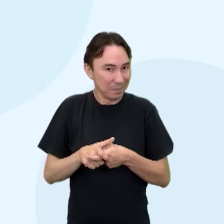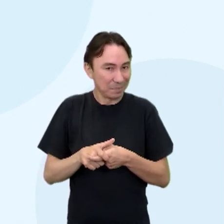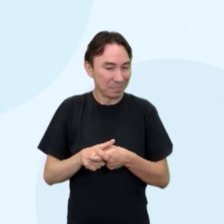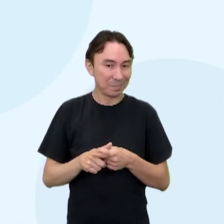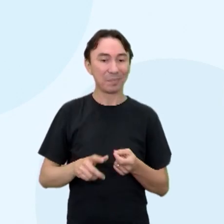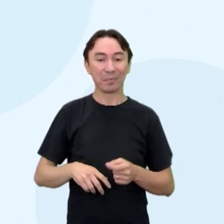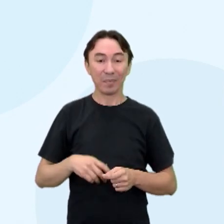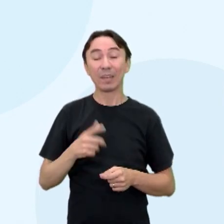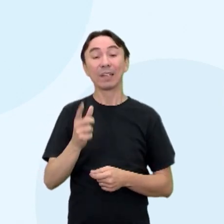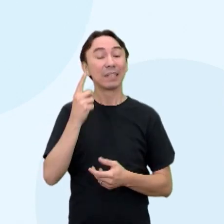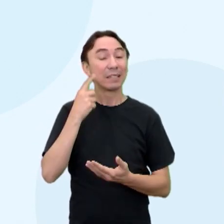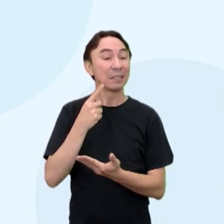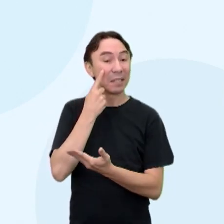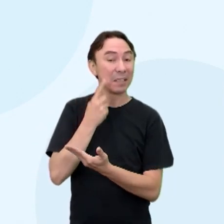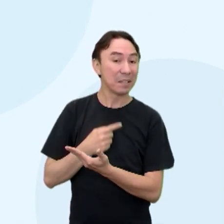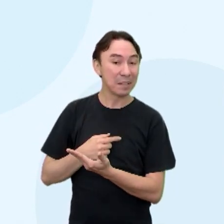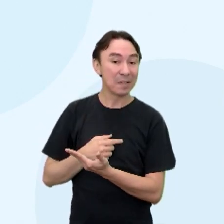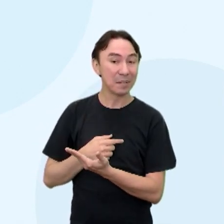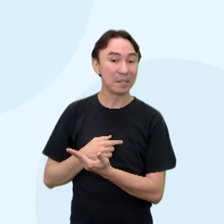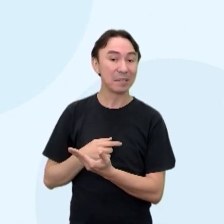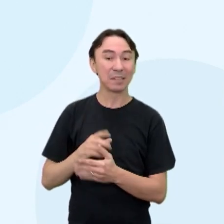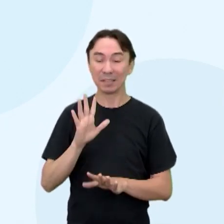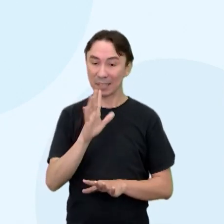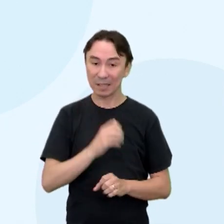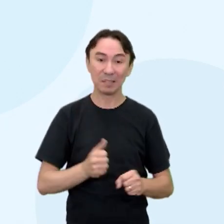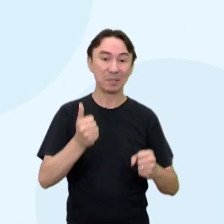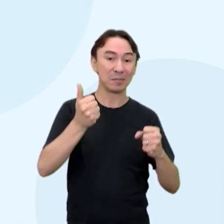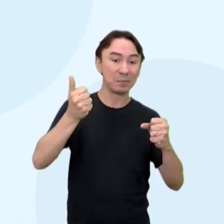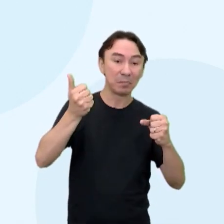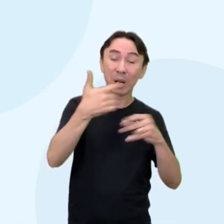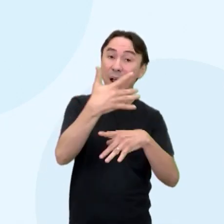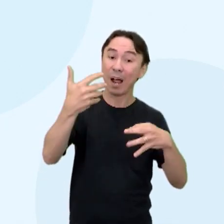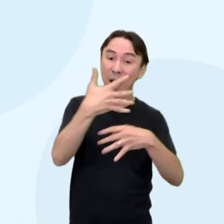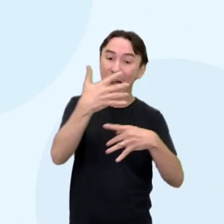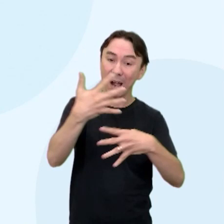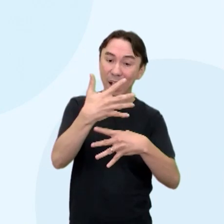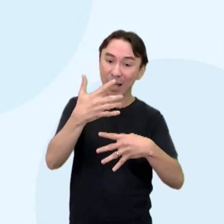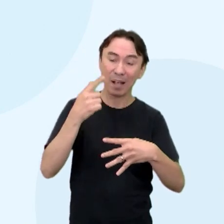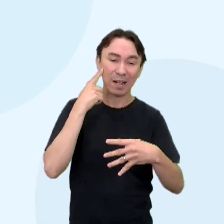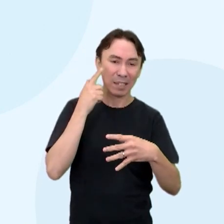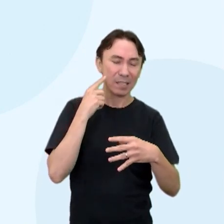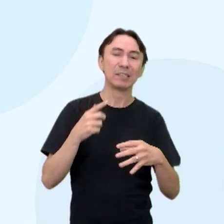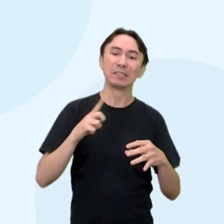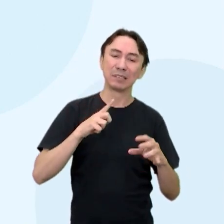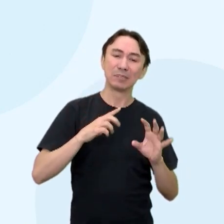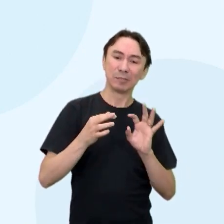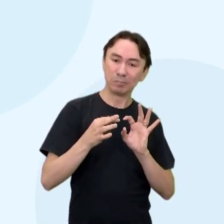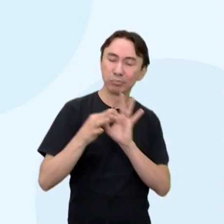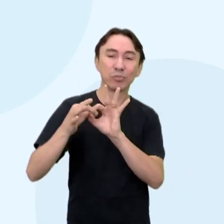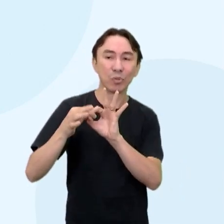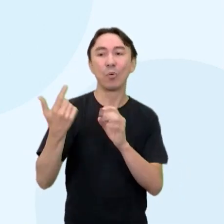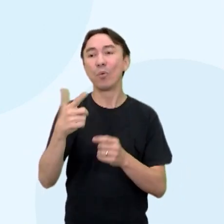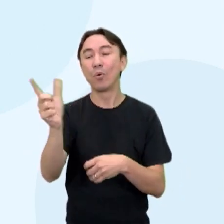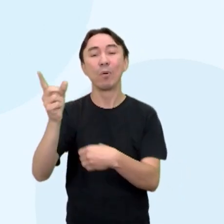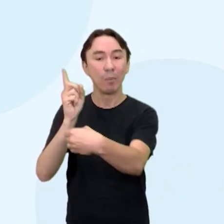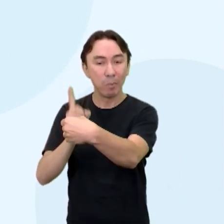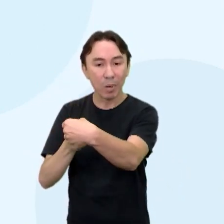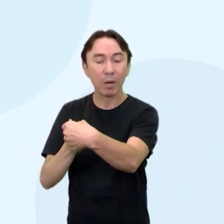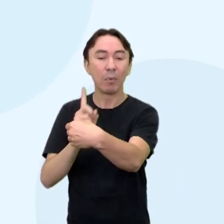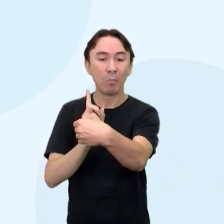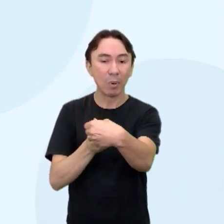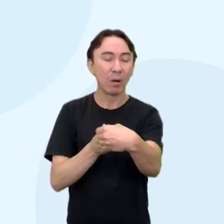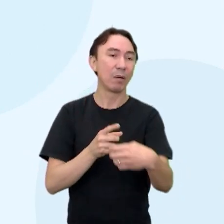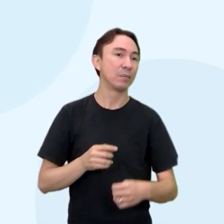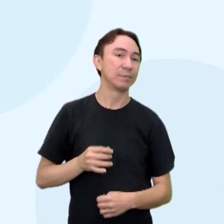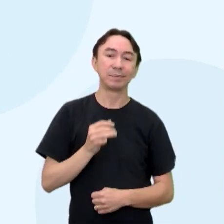abrangência da metrópole nacional, né, interligado com as outras cidades de menor porte, né? Então nós temos